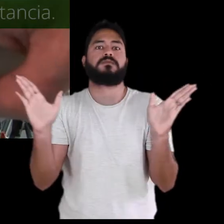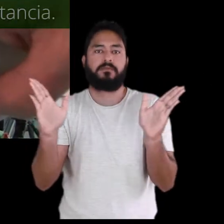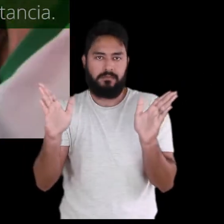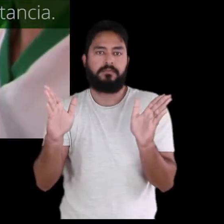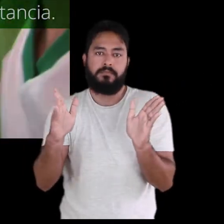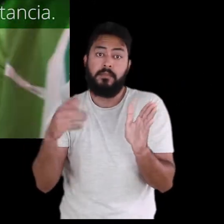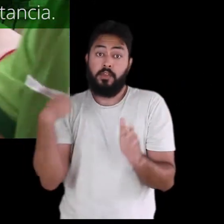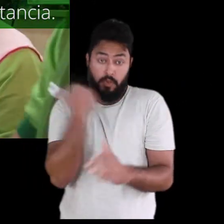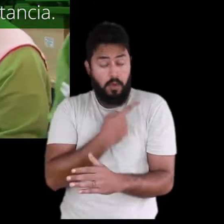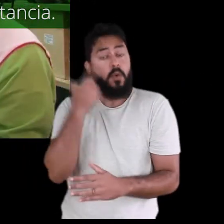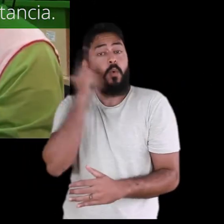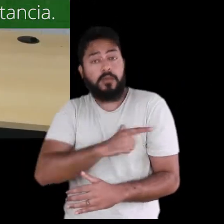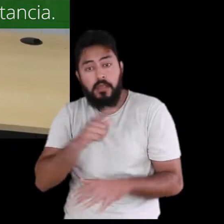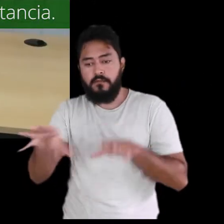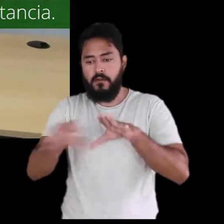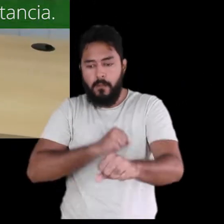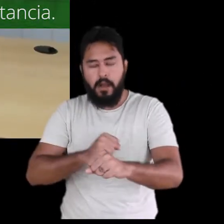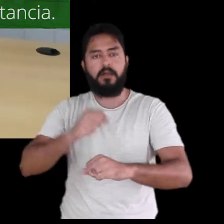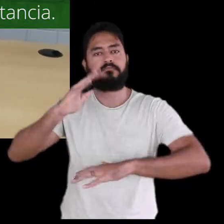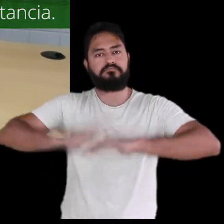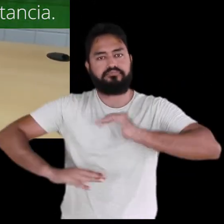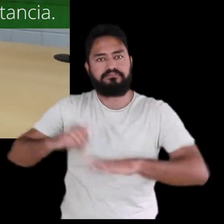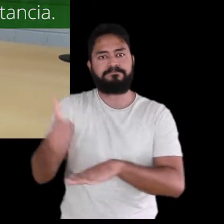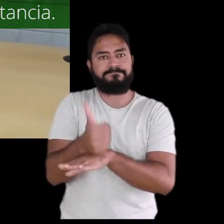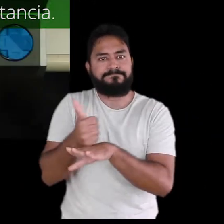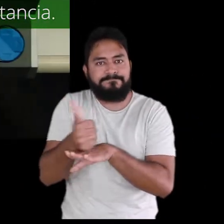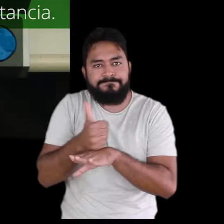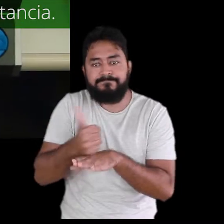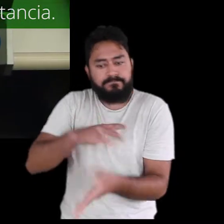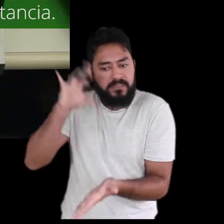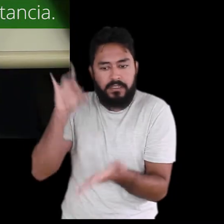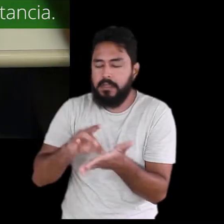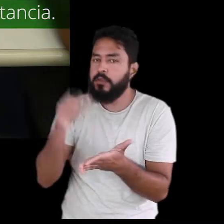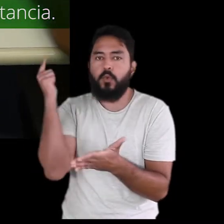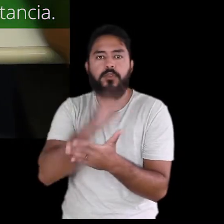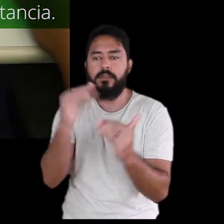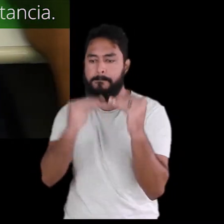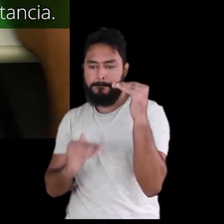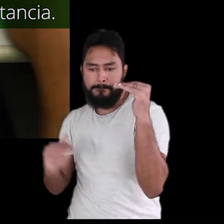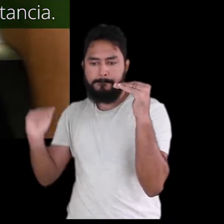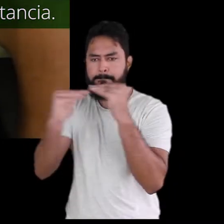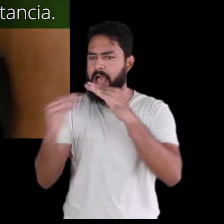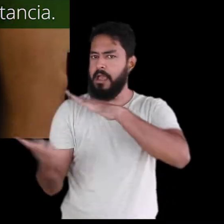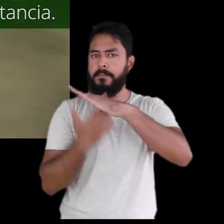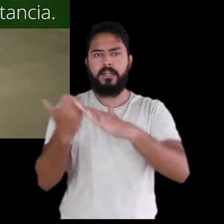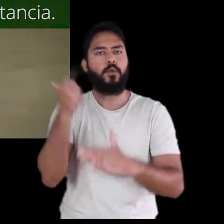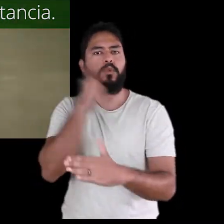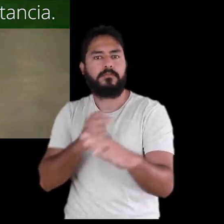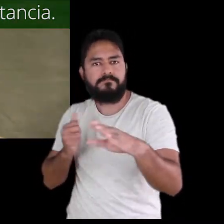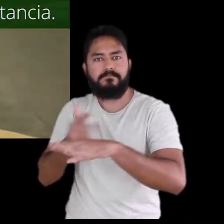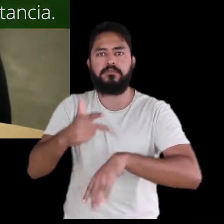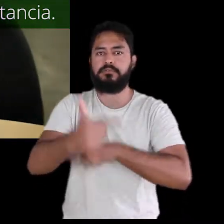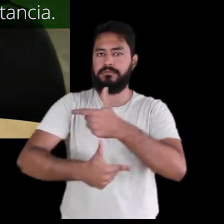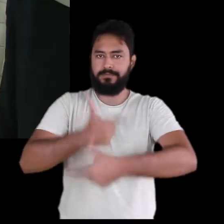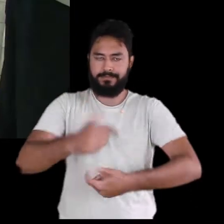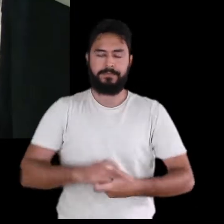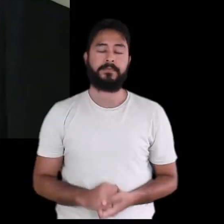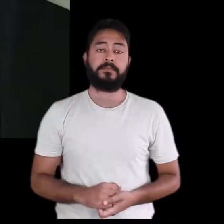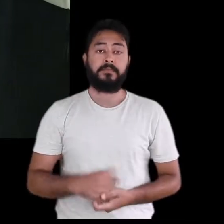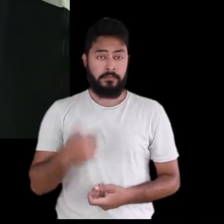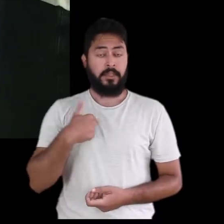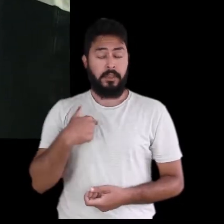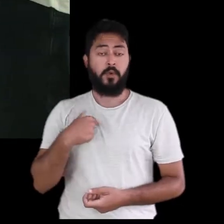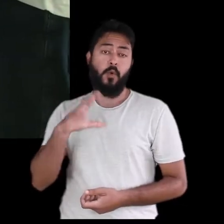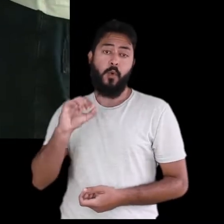né é através dele que a gente consegue se capacitar de fato e ficar nível do que as empresas precisam eu